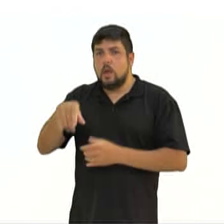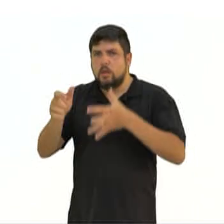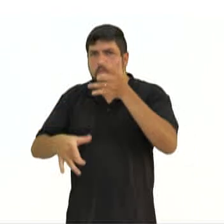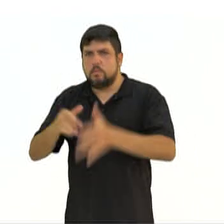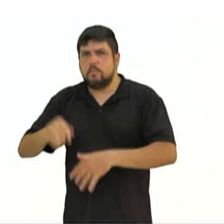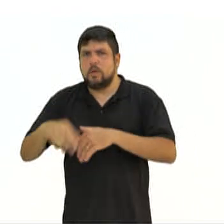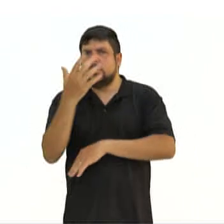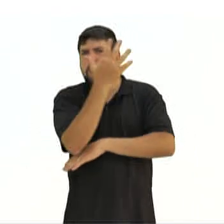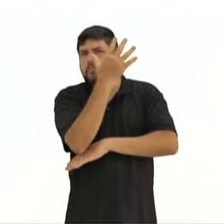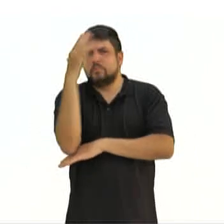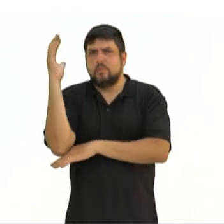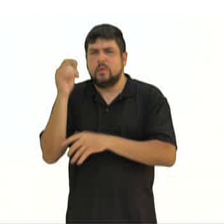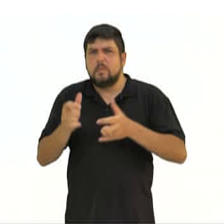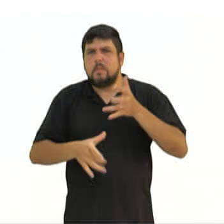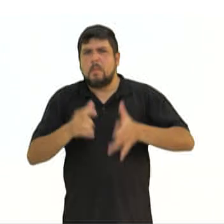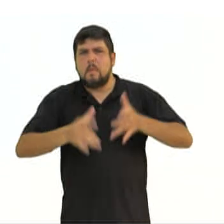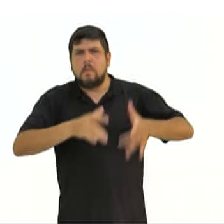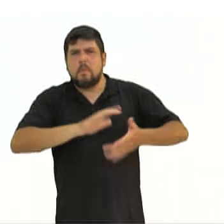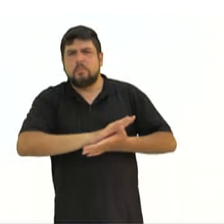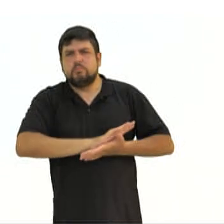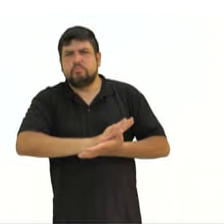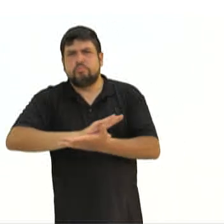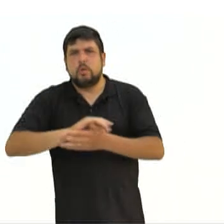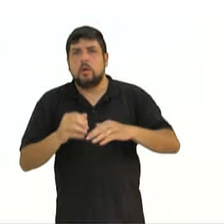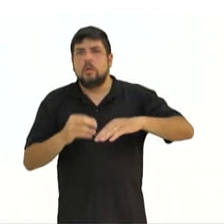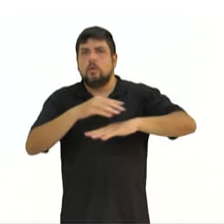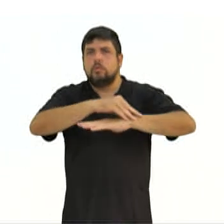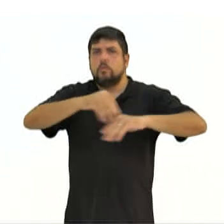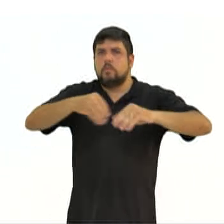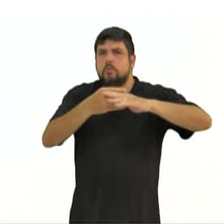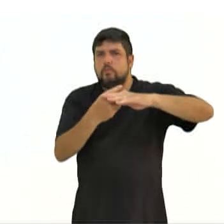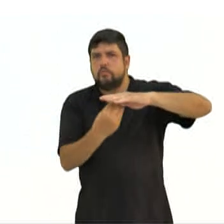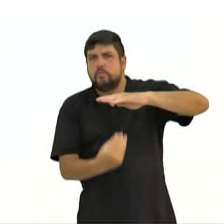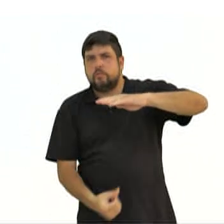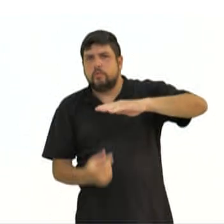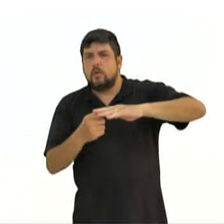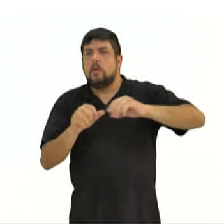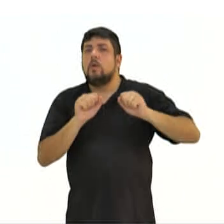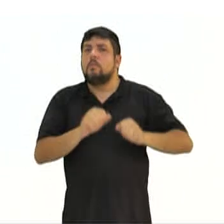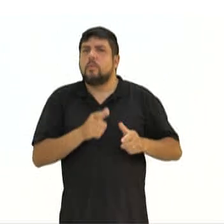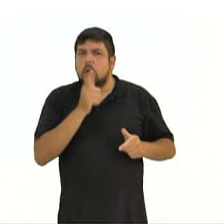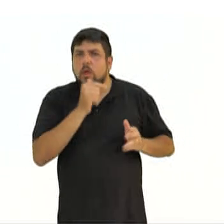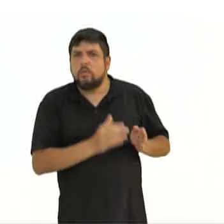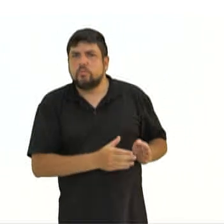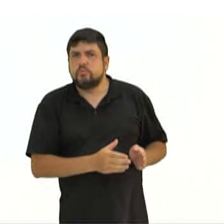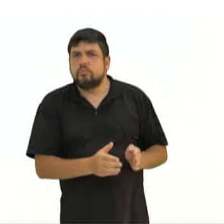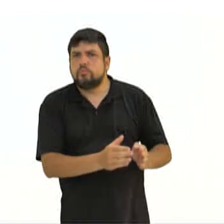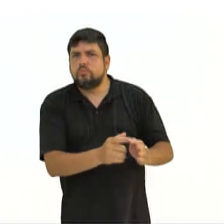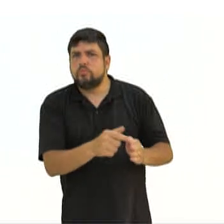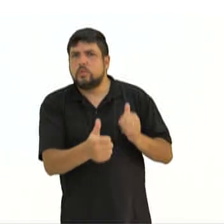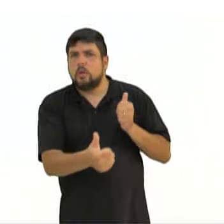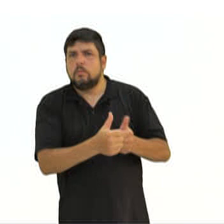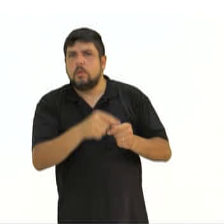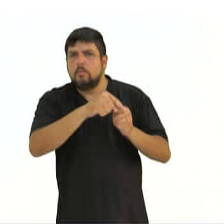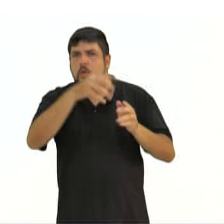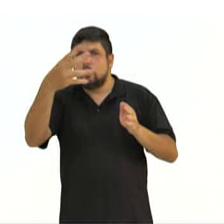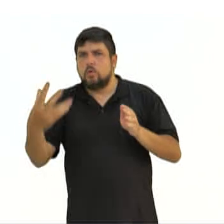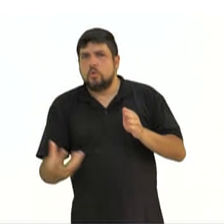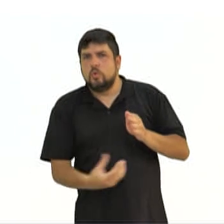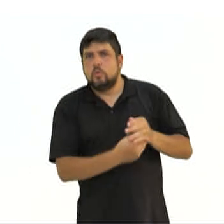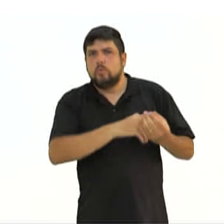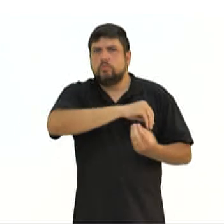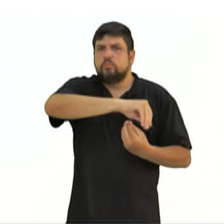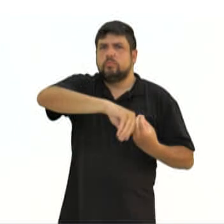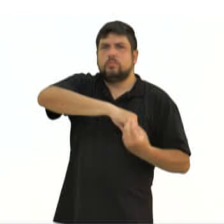As substâncias liberadas infiltram-se no solo e podem chegar aos lençóis freáticos ou a rios próximos, espalhando-se pela